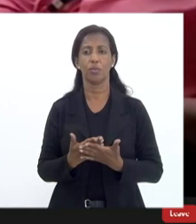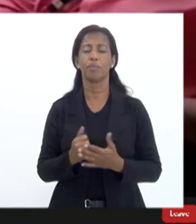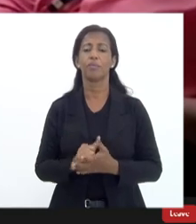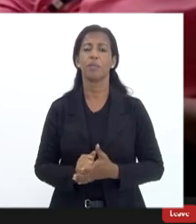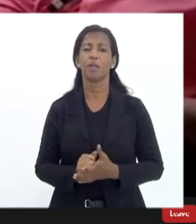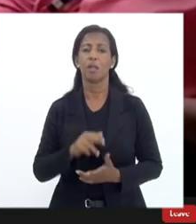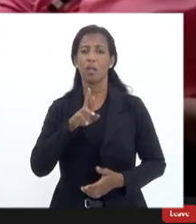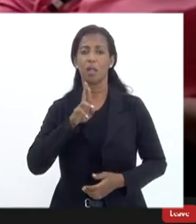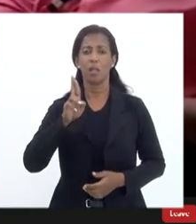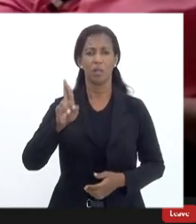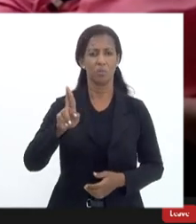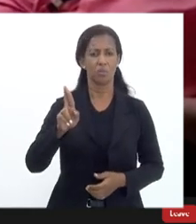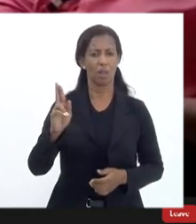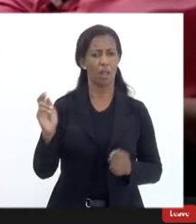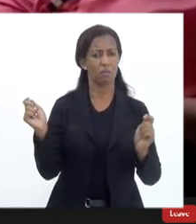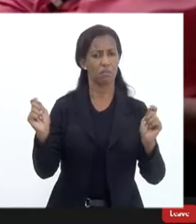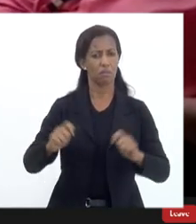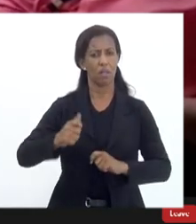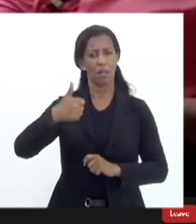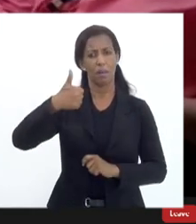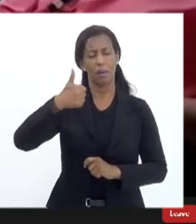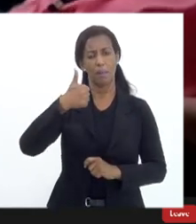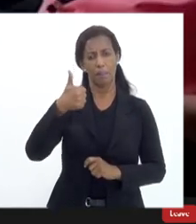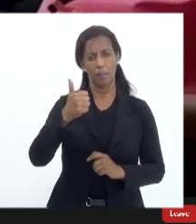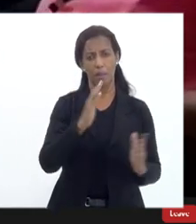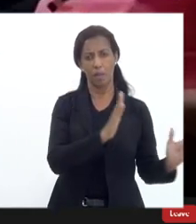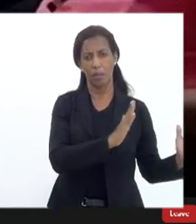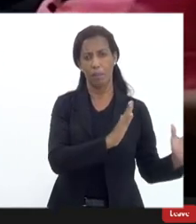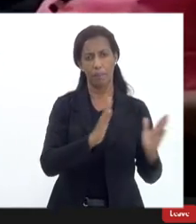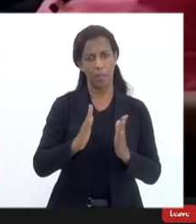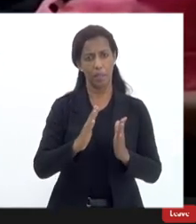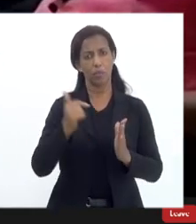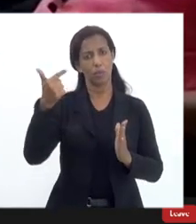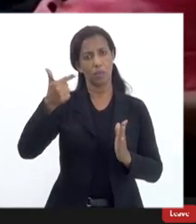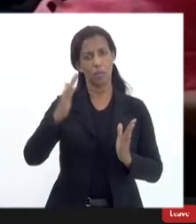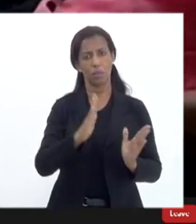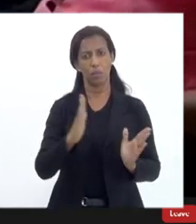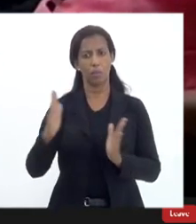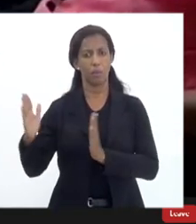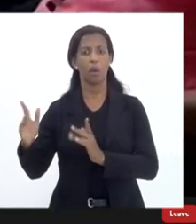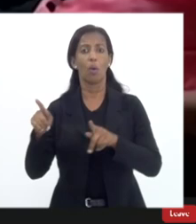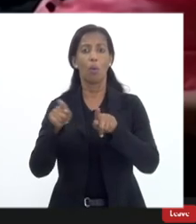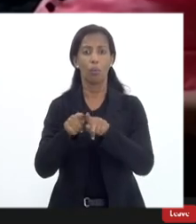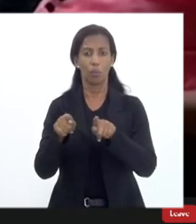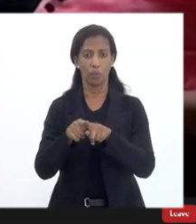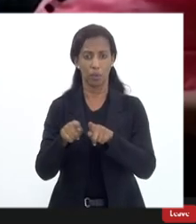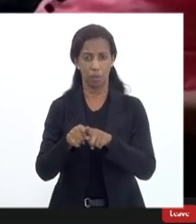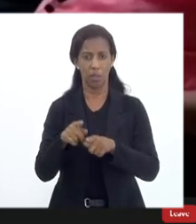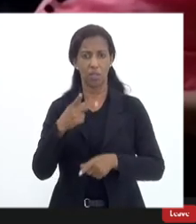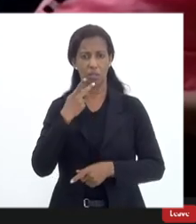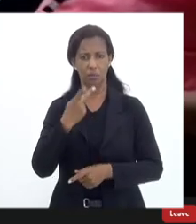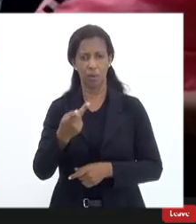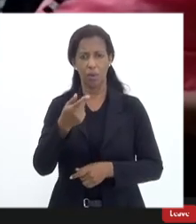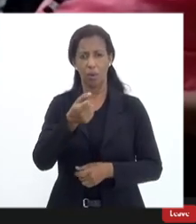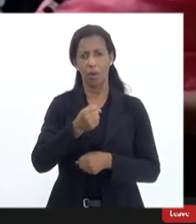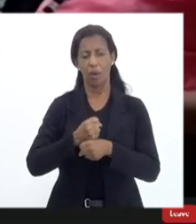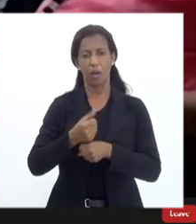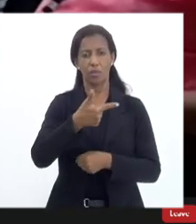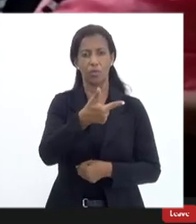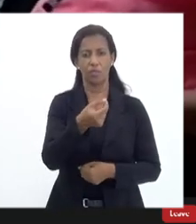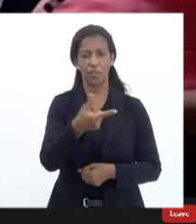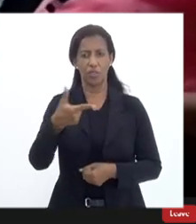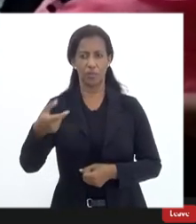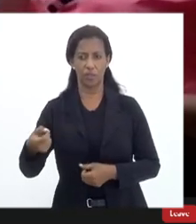resultados provenientes do primeiro e segundo trimestre desse ano. Como o senhor bem disse, ano de